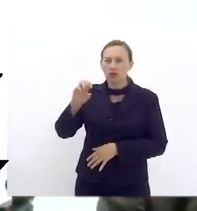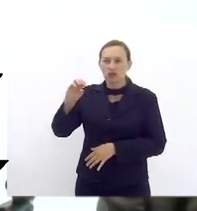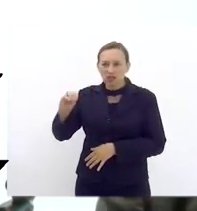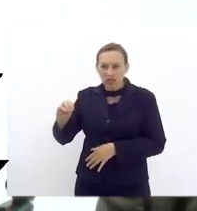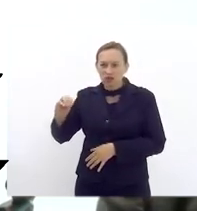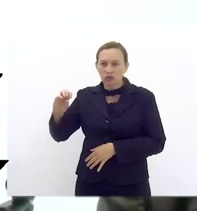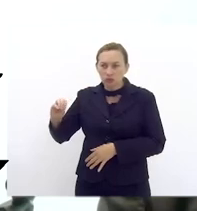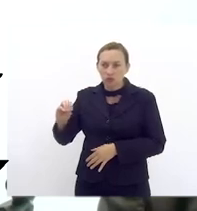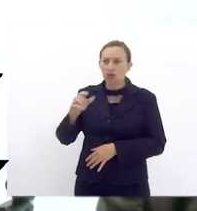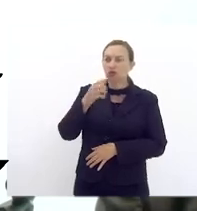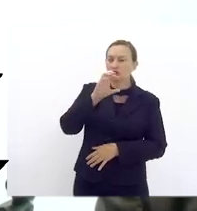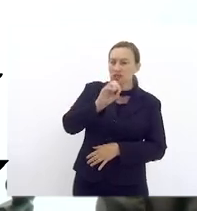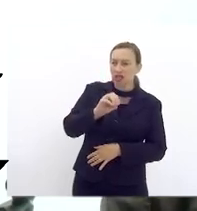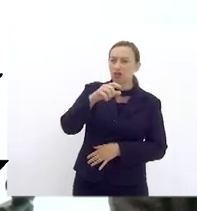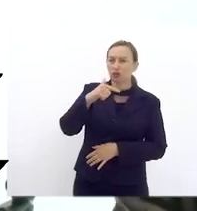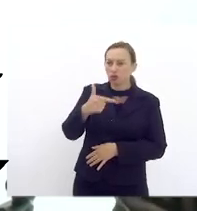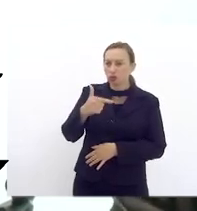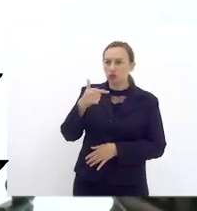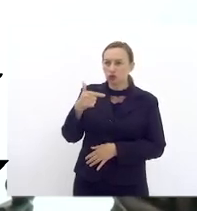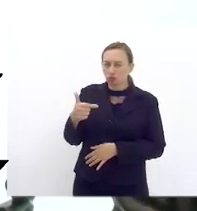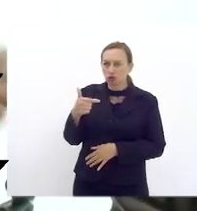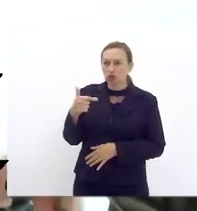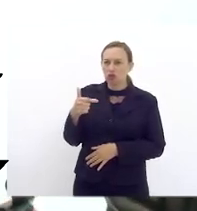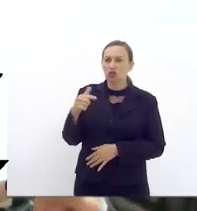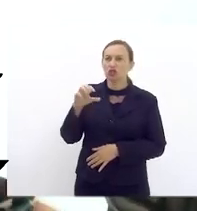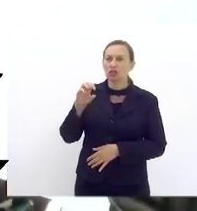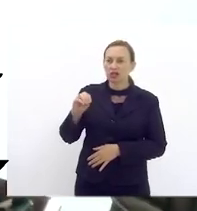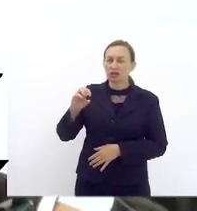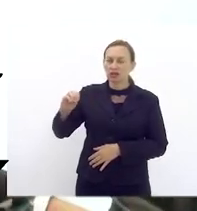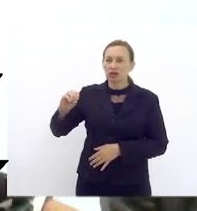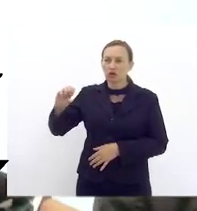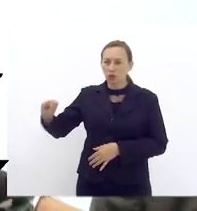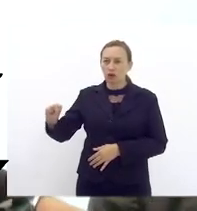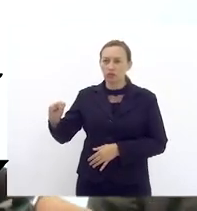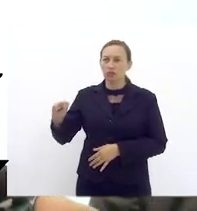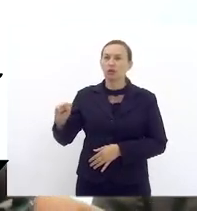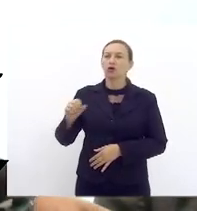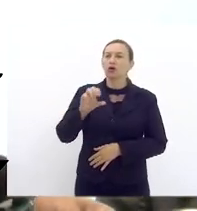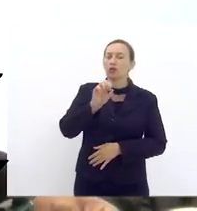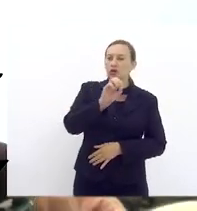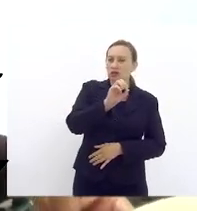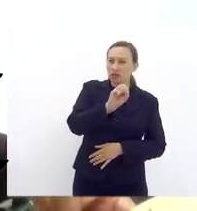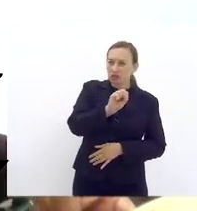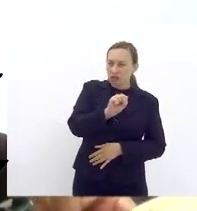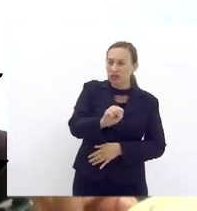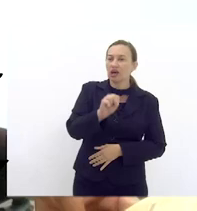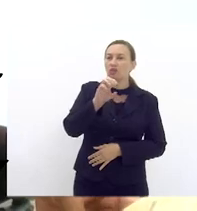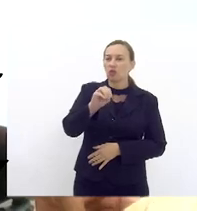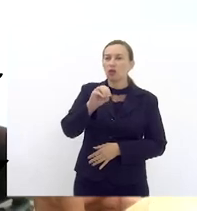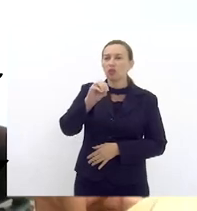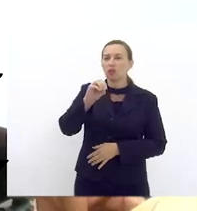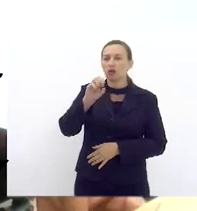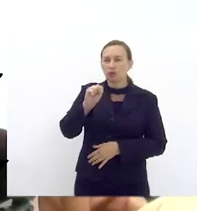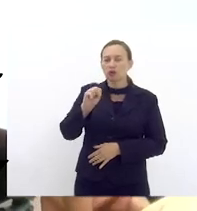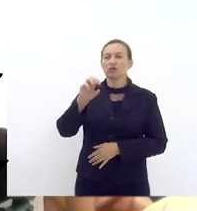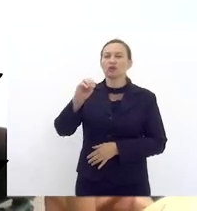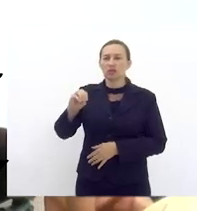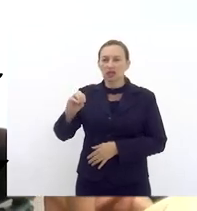8 00 e tá aqui 802 não 0800